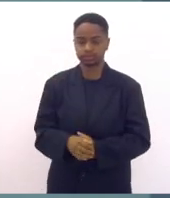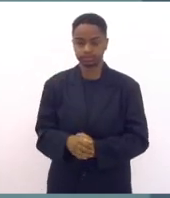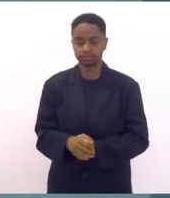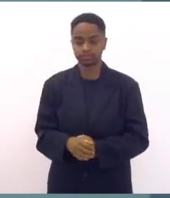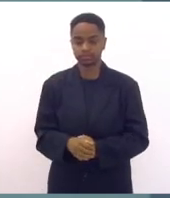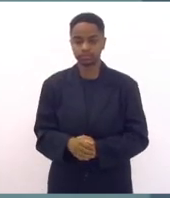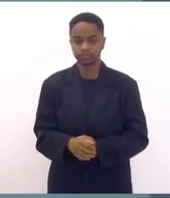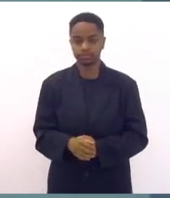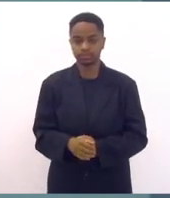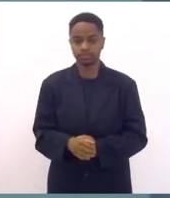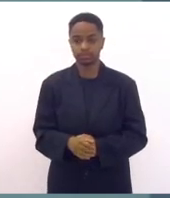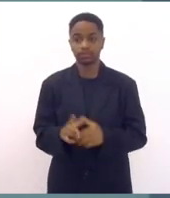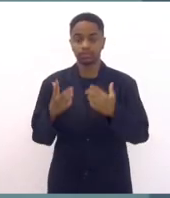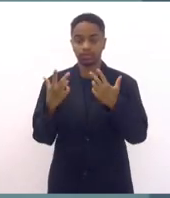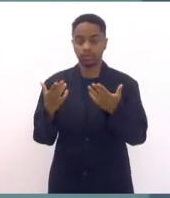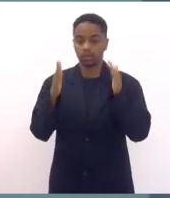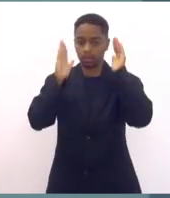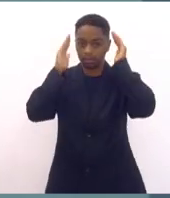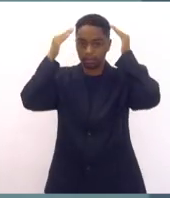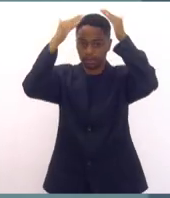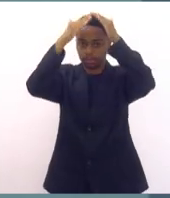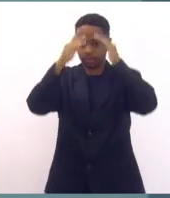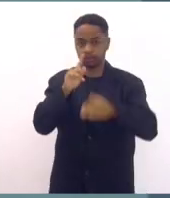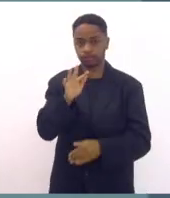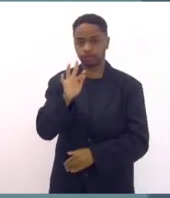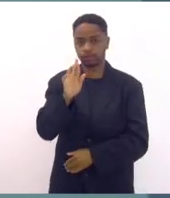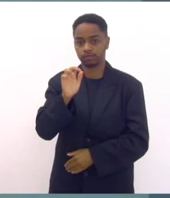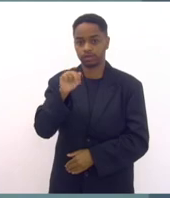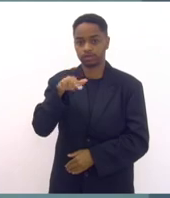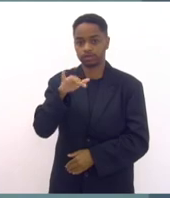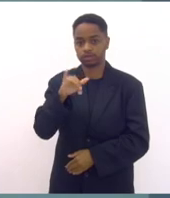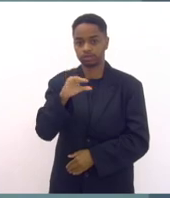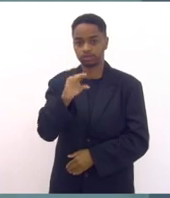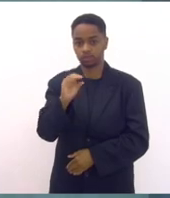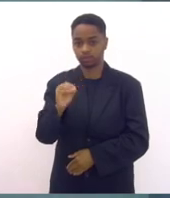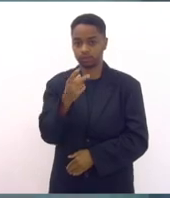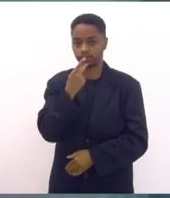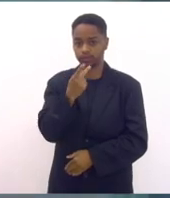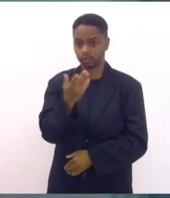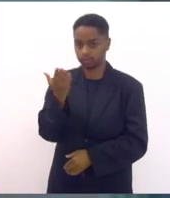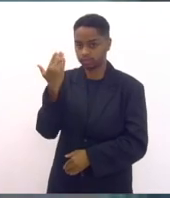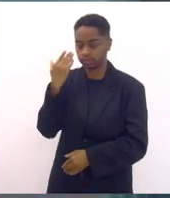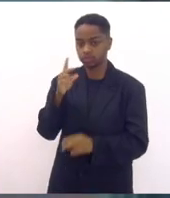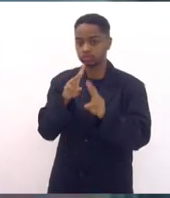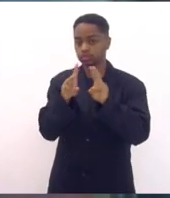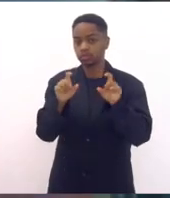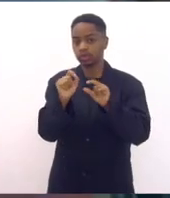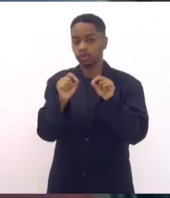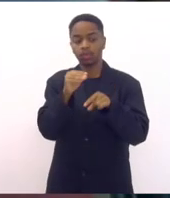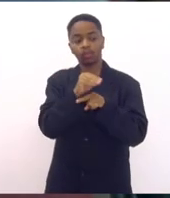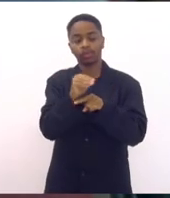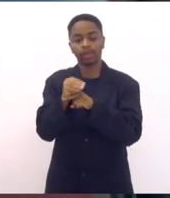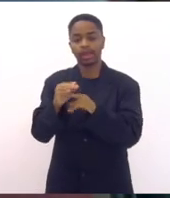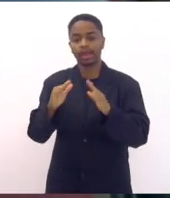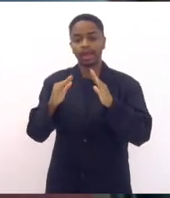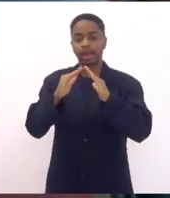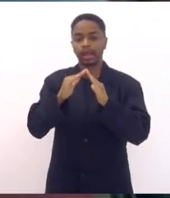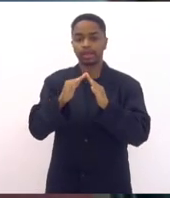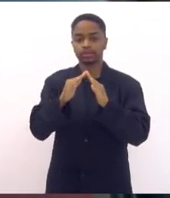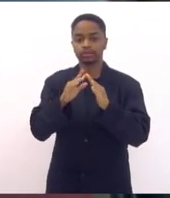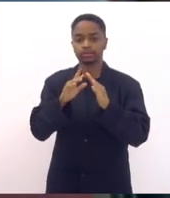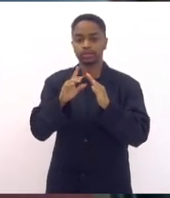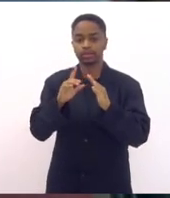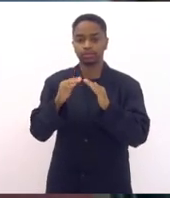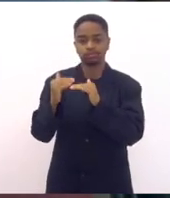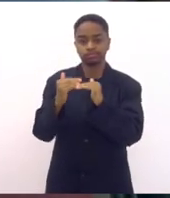disse o Papa Francisco há tempos atrás sobre cuidar da casa comum então